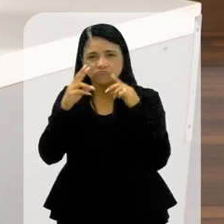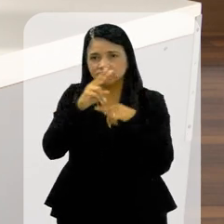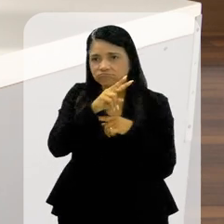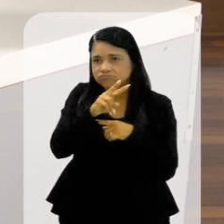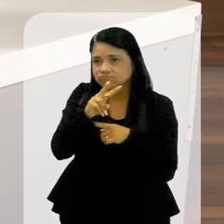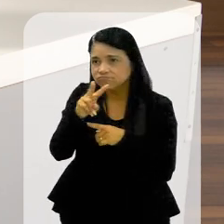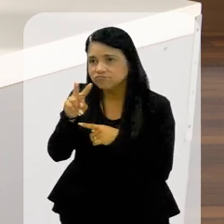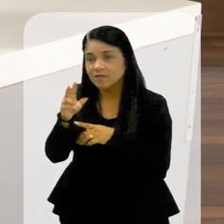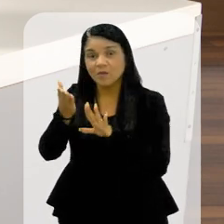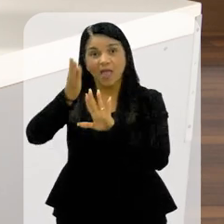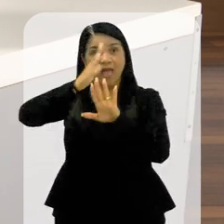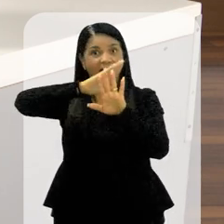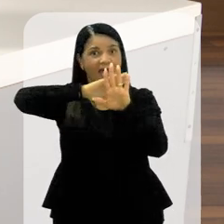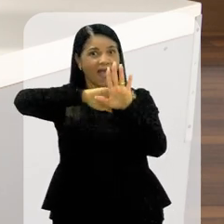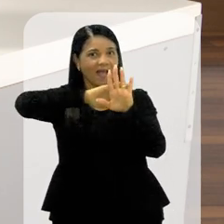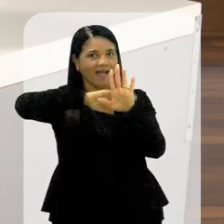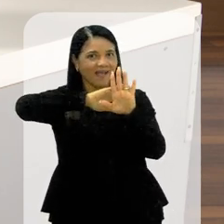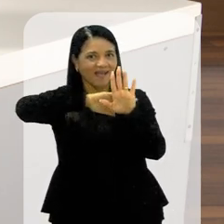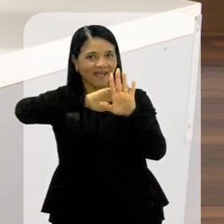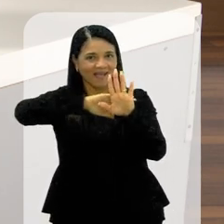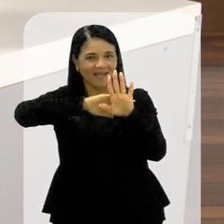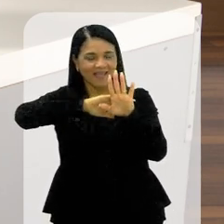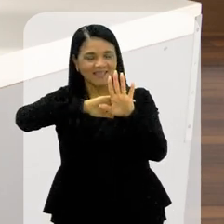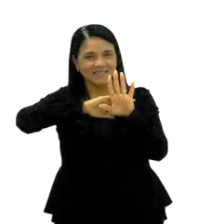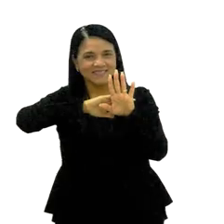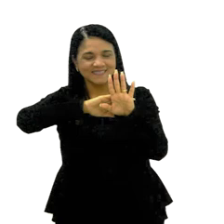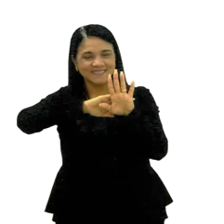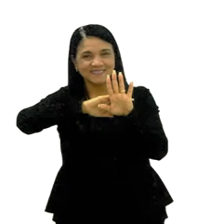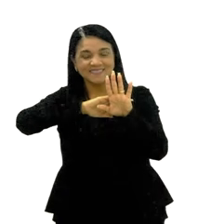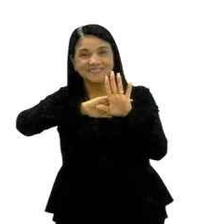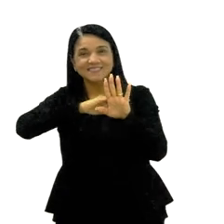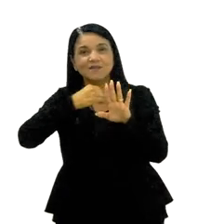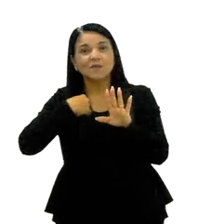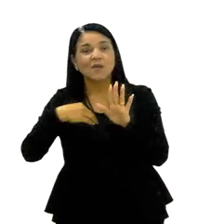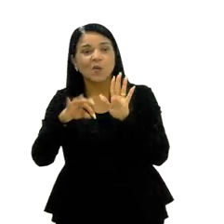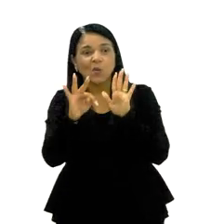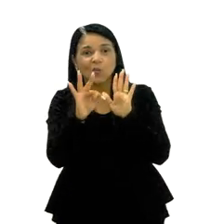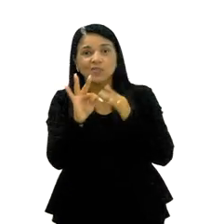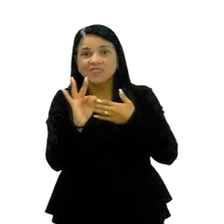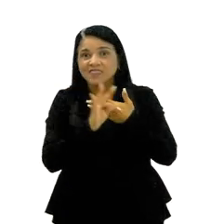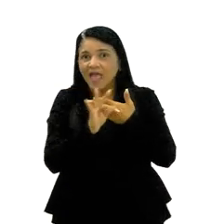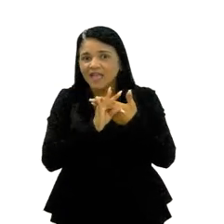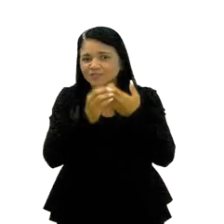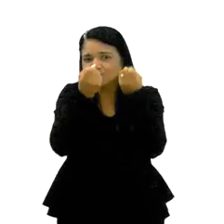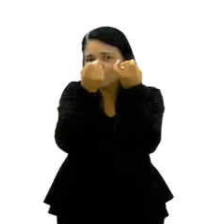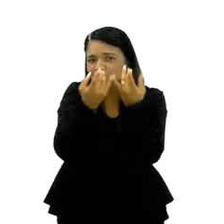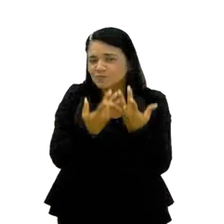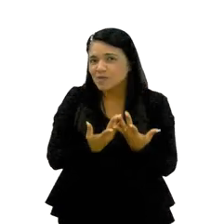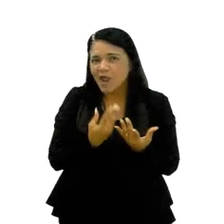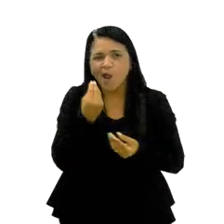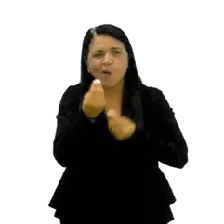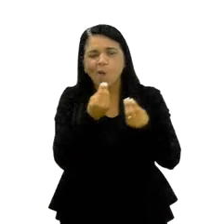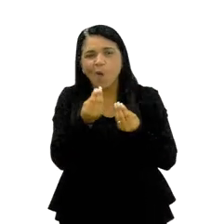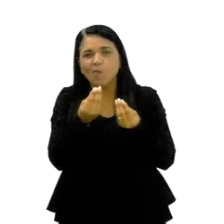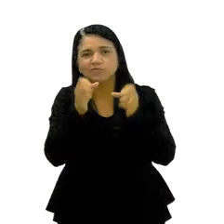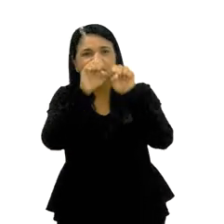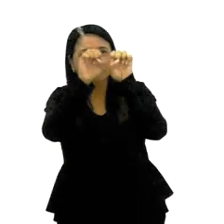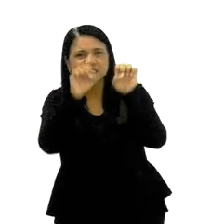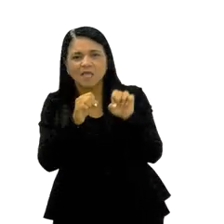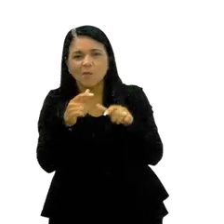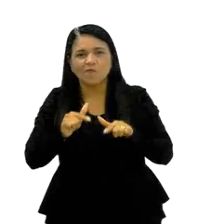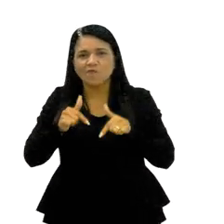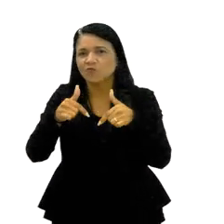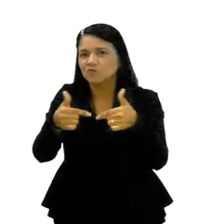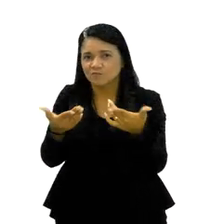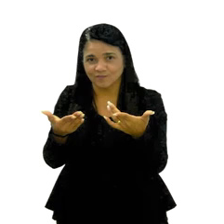assistia o espetáculo e depois a gente ia para os bastidores. O que é uma mágica, é um sonho, né? Para o técnico explicar como funciona isso, como